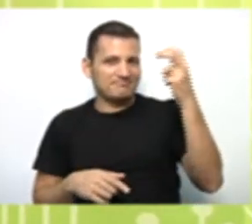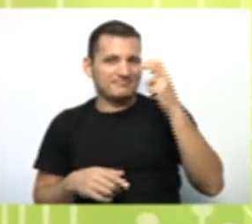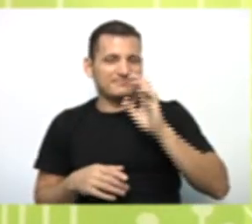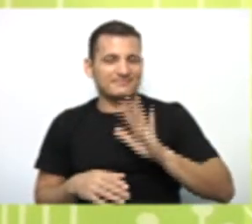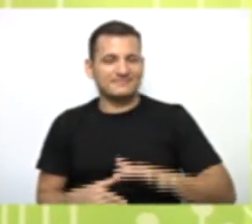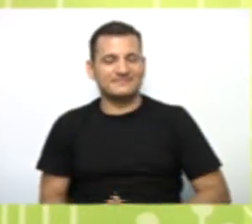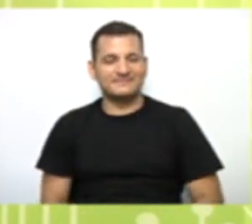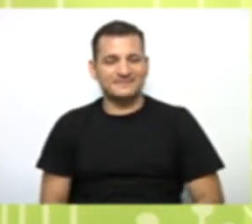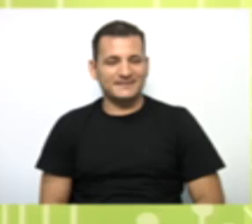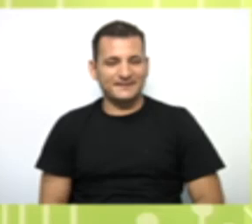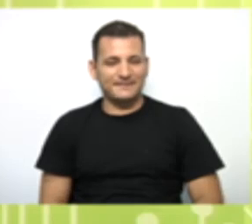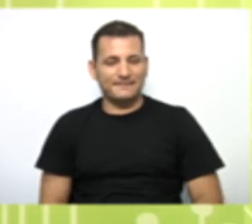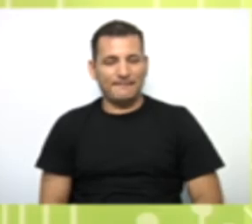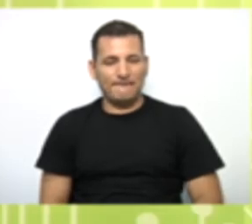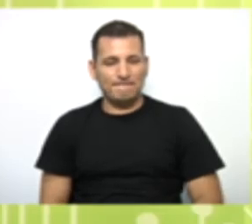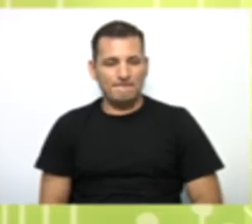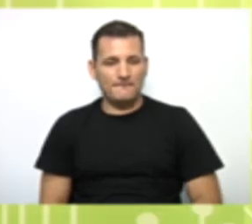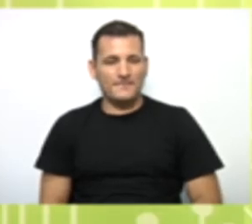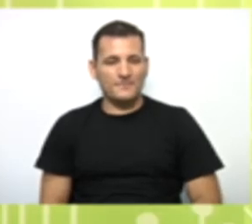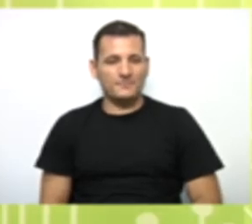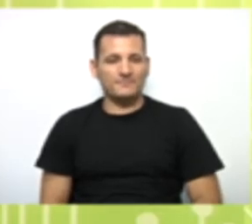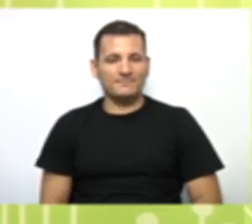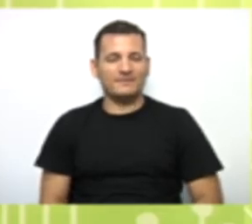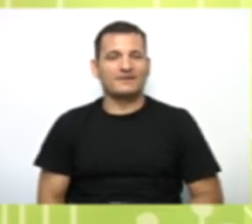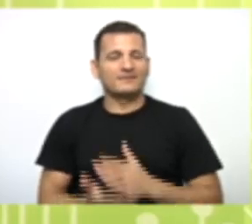aí. E já faz,